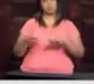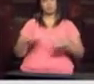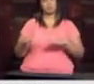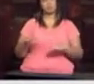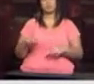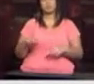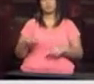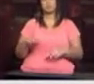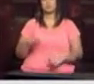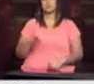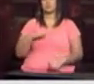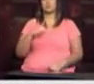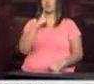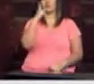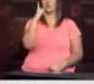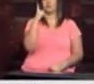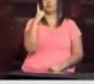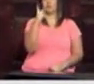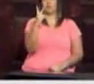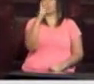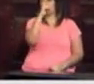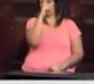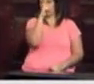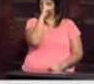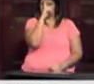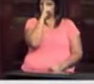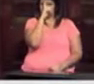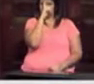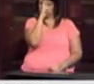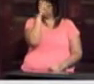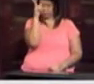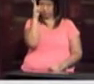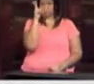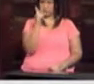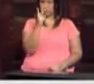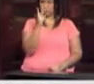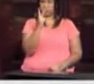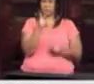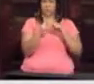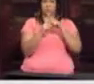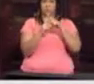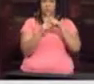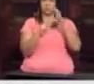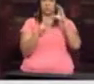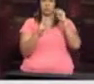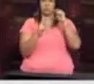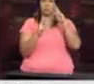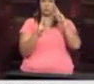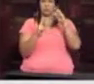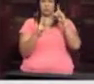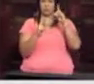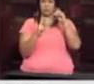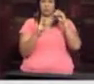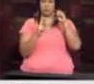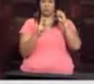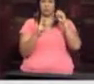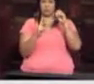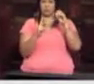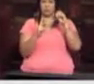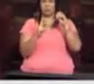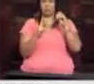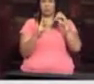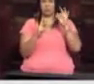nós temos apenas dois hospitais públicos. Um, Cardoso Fontes, que é um hospital federal que,